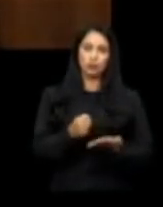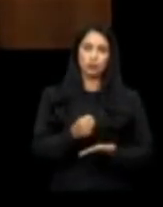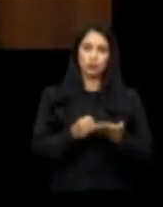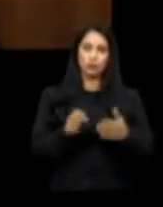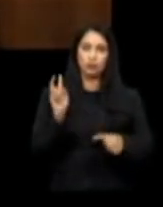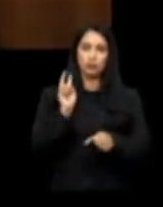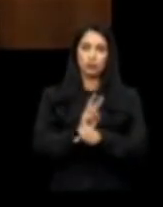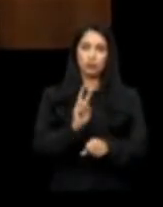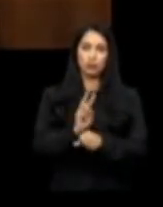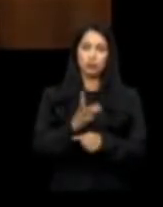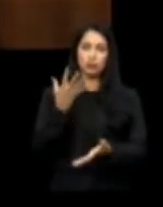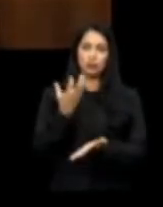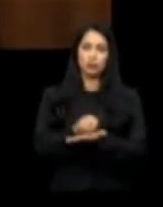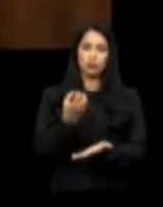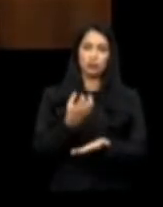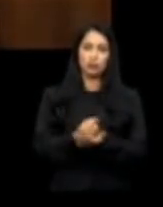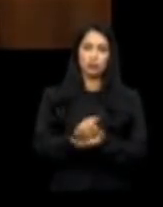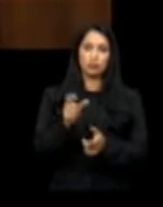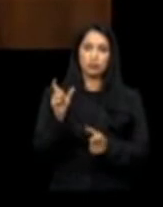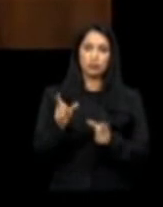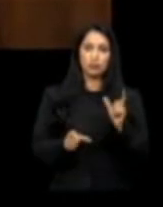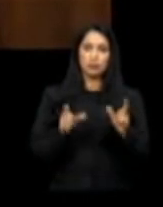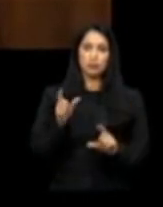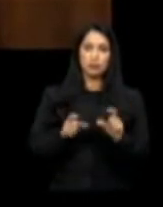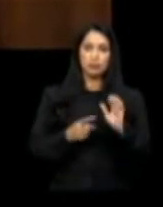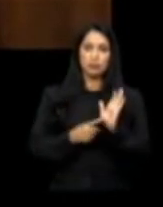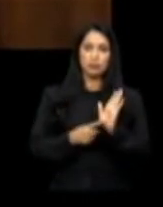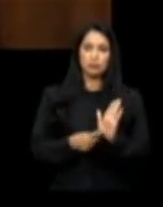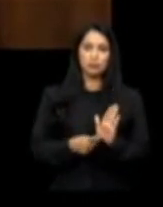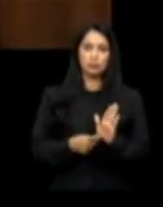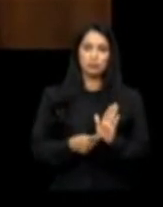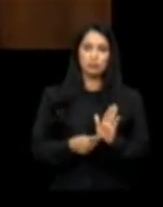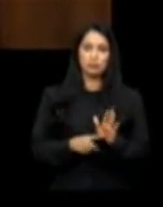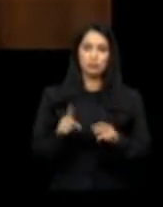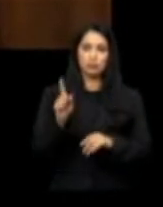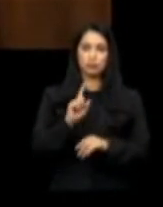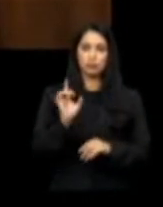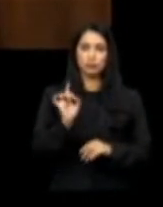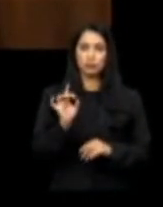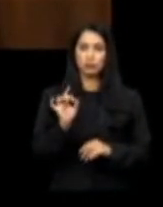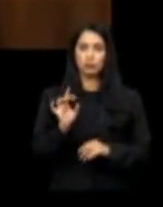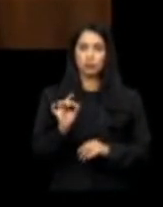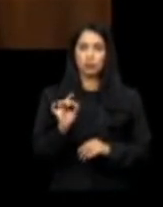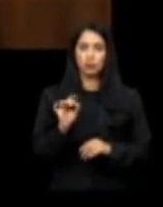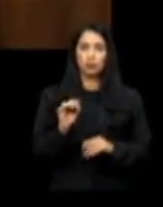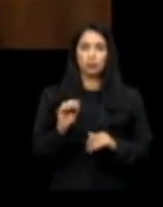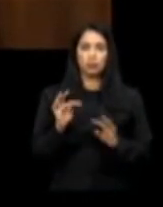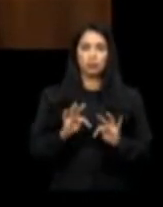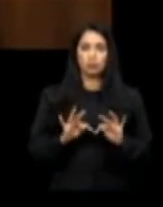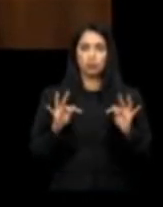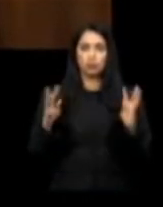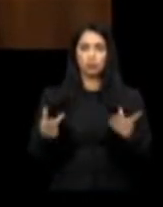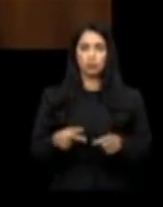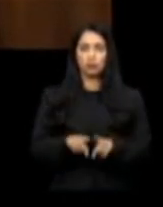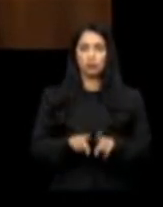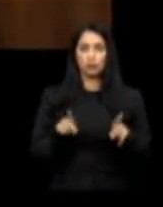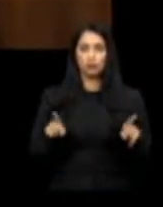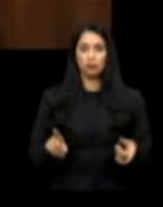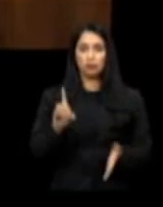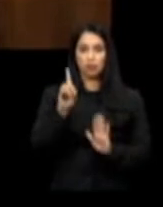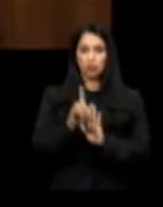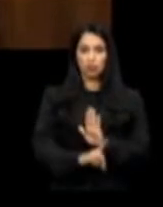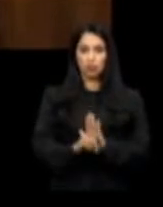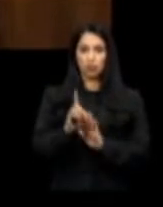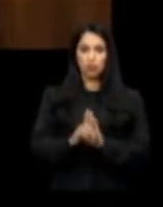à proteção de dados pessoais, nos contornos aqui assinalados, não assume natureza absoluta, mas, como qualquer outro direito fundamental,